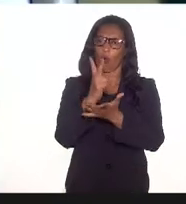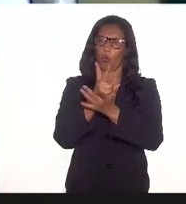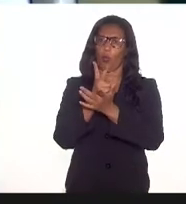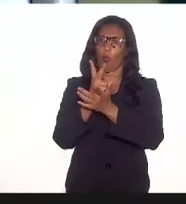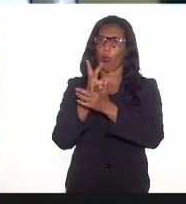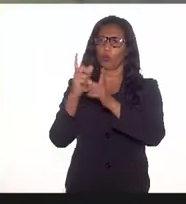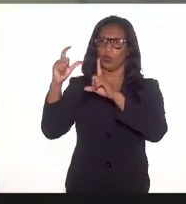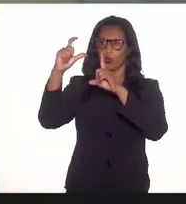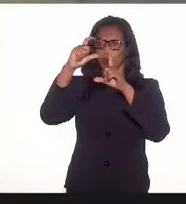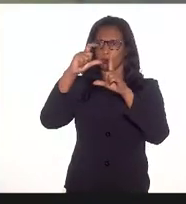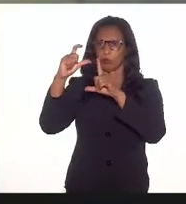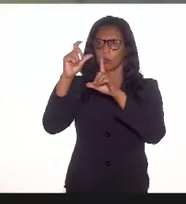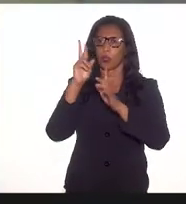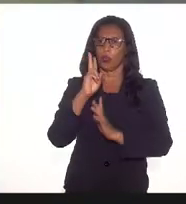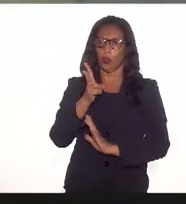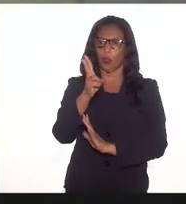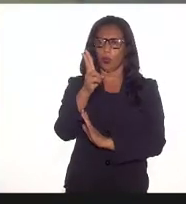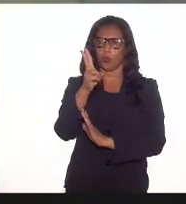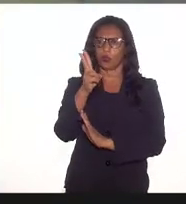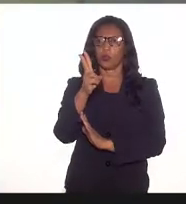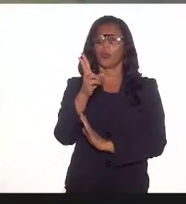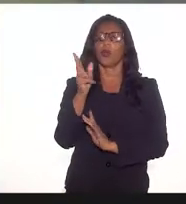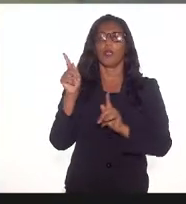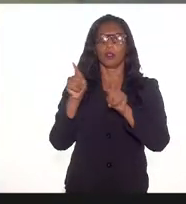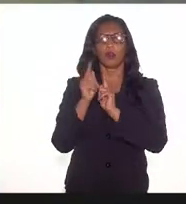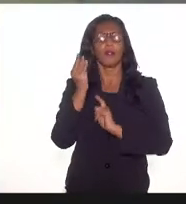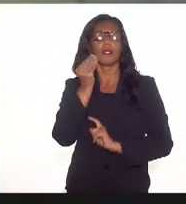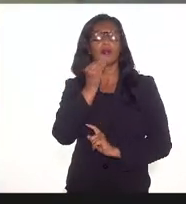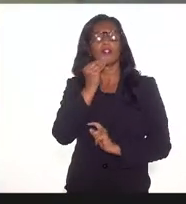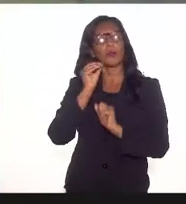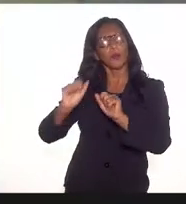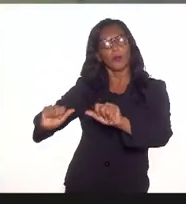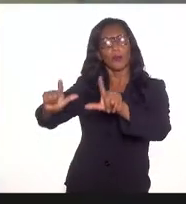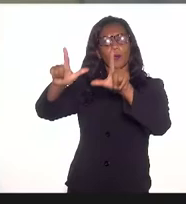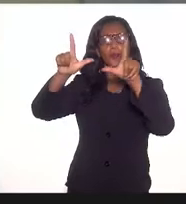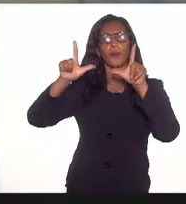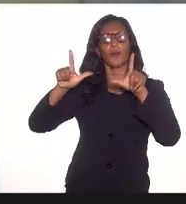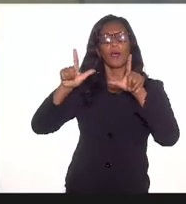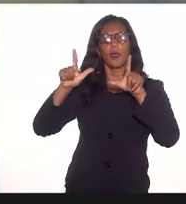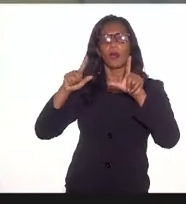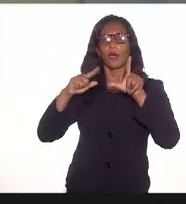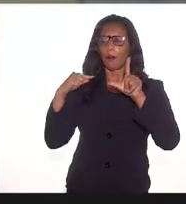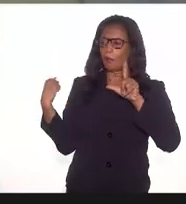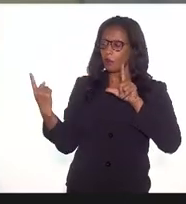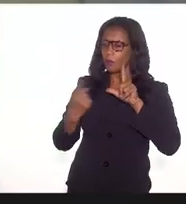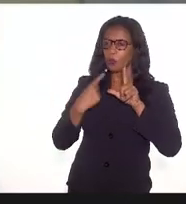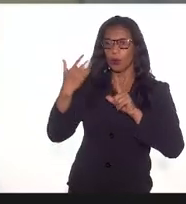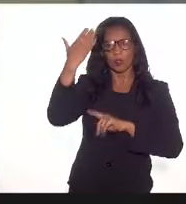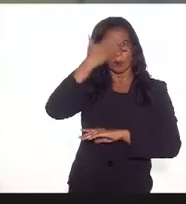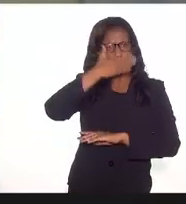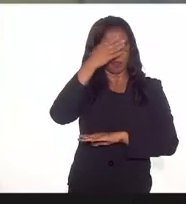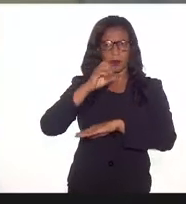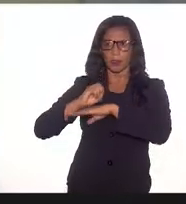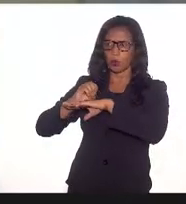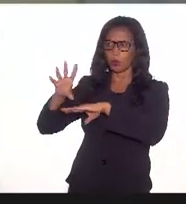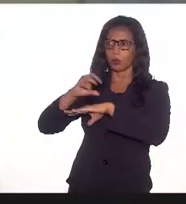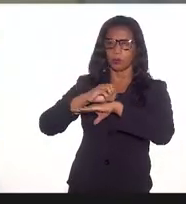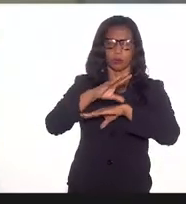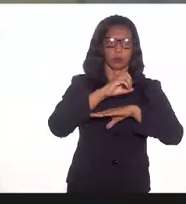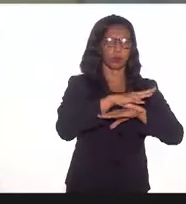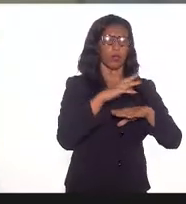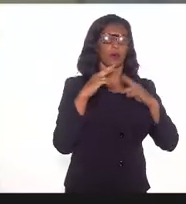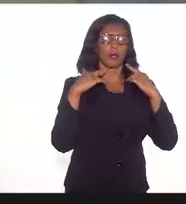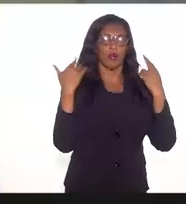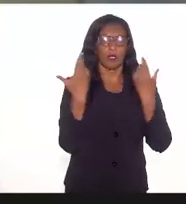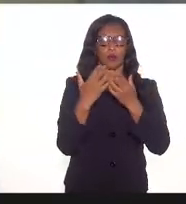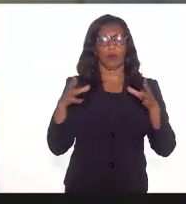passe a transparência para que nós possamos distribuir entre todos os presentes aqui a nossa reunião